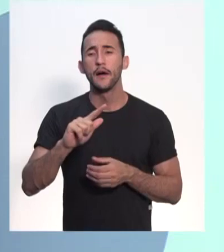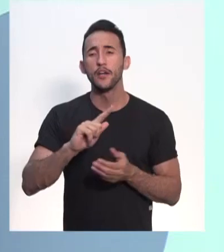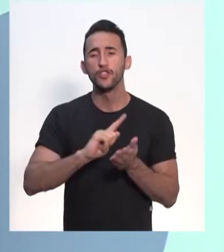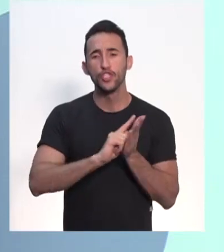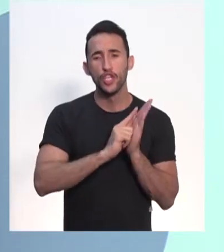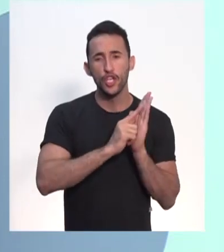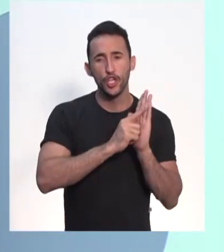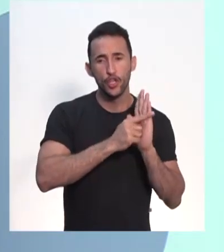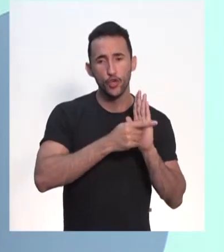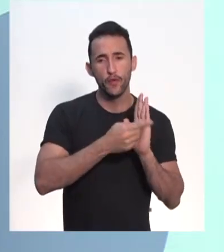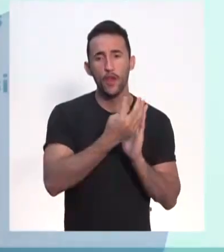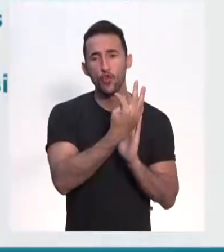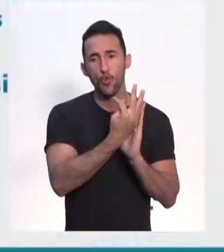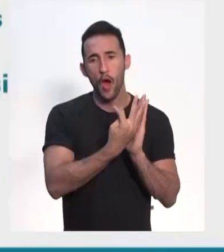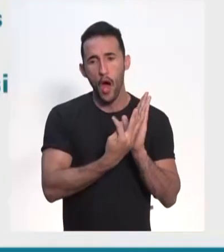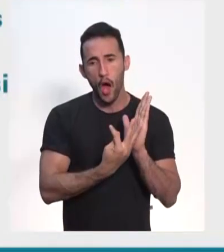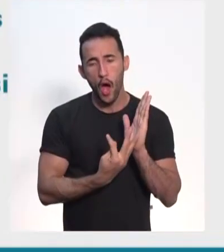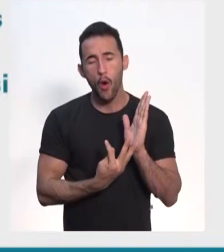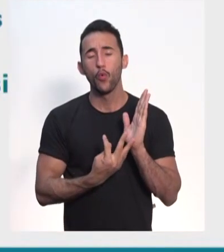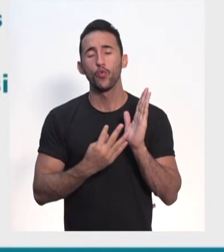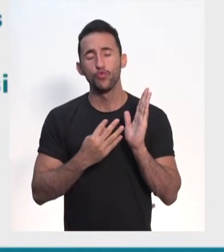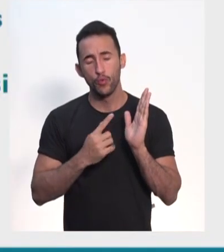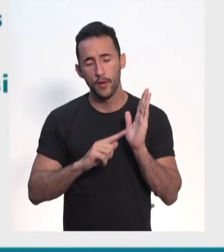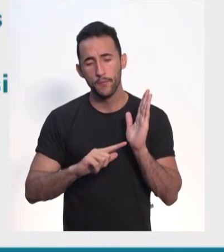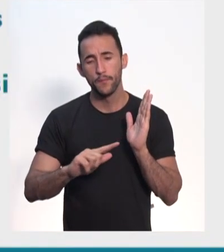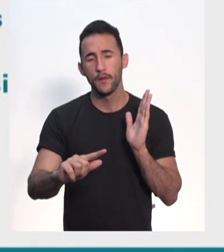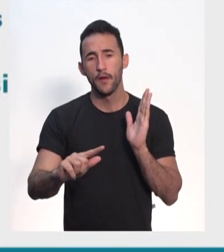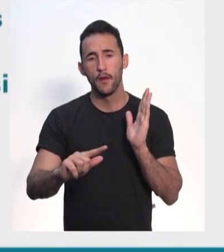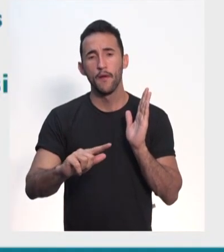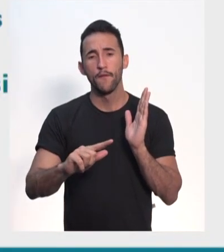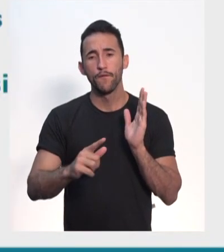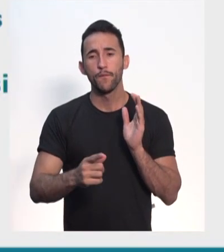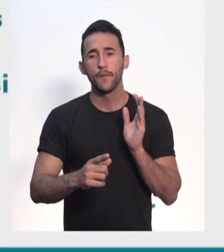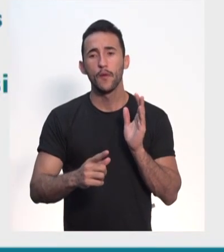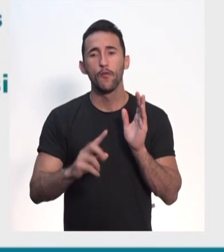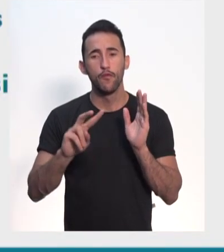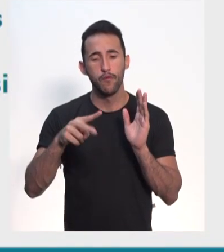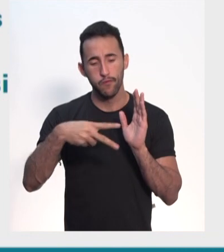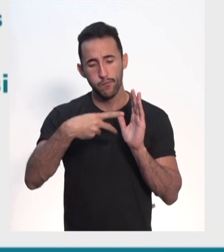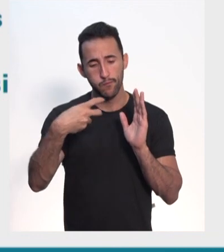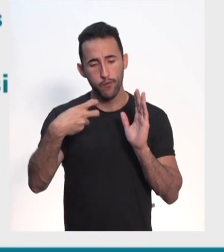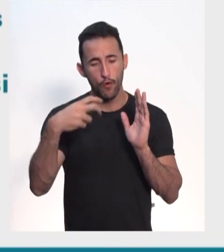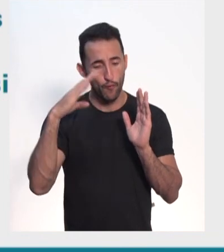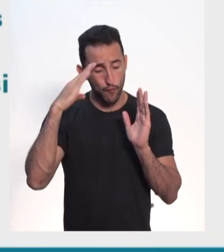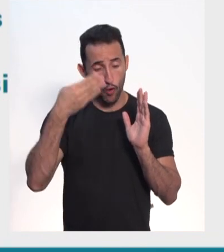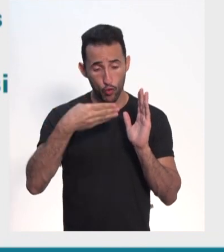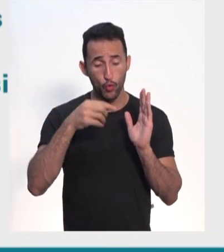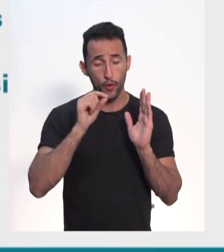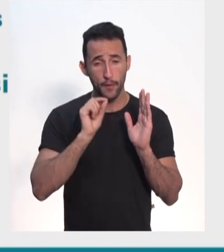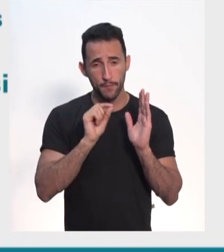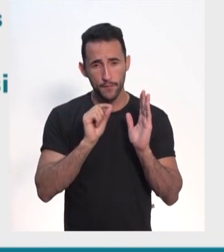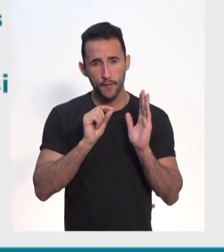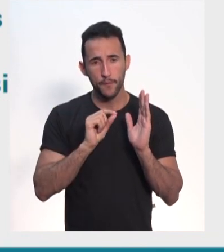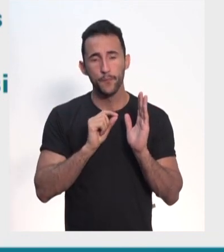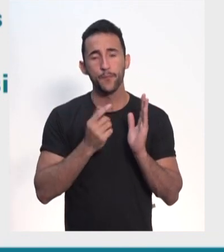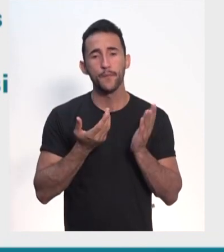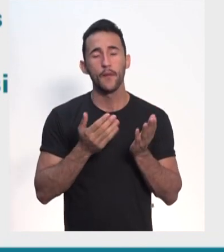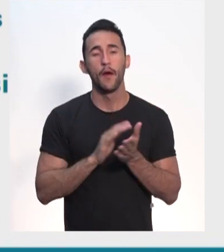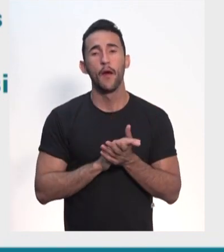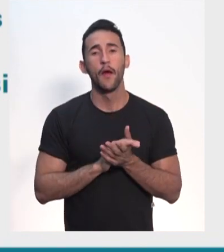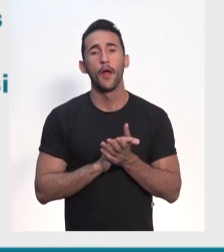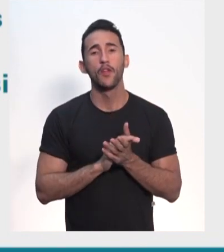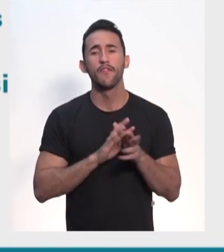e os materiais que vocês podem acessar também no site da EFAP. Então,